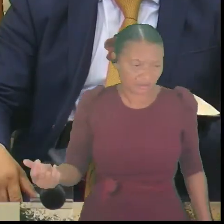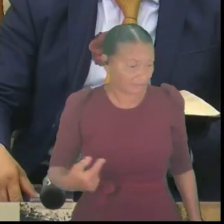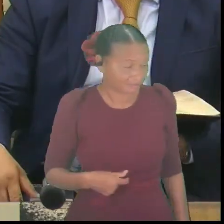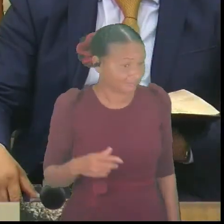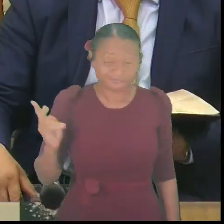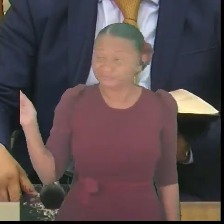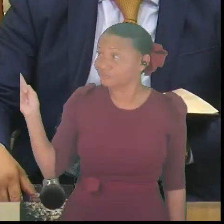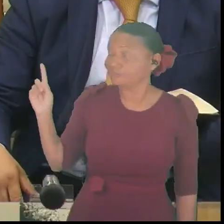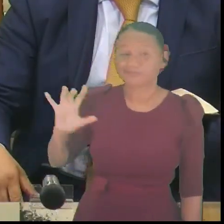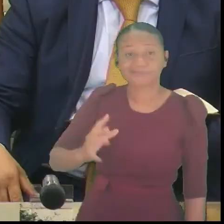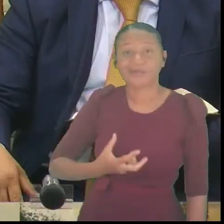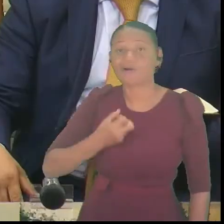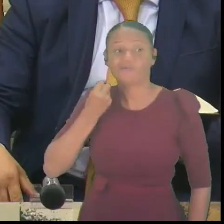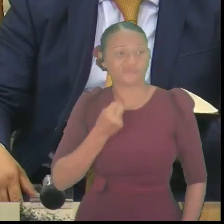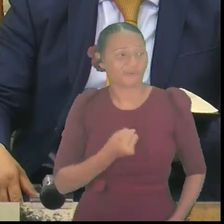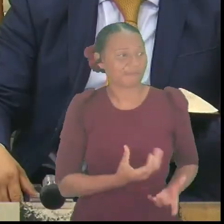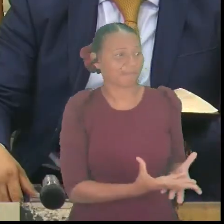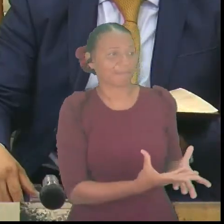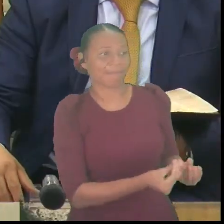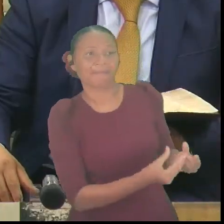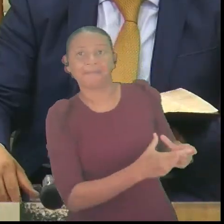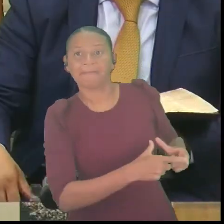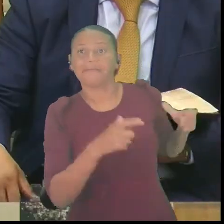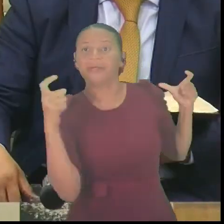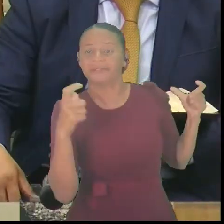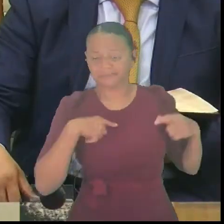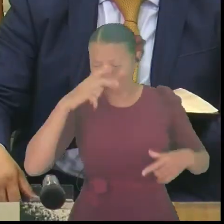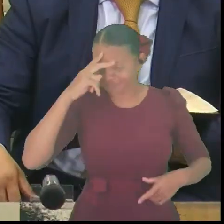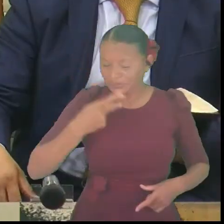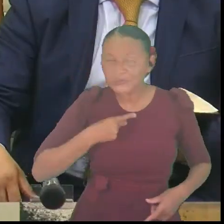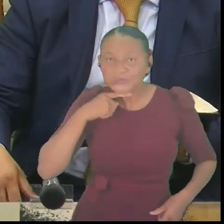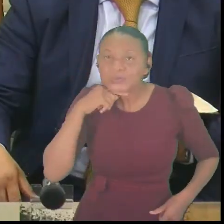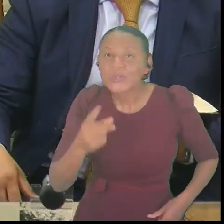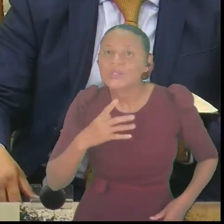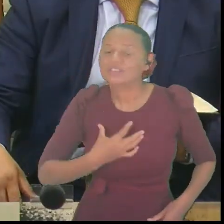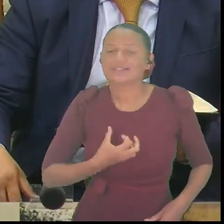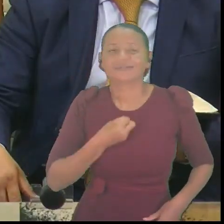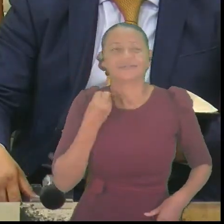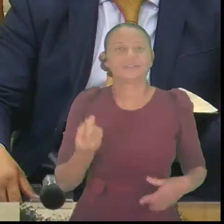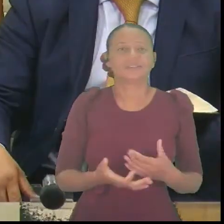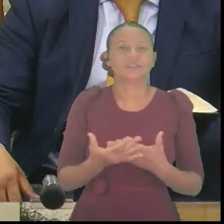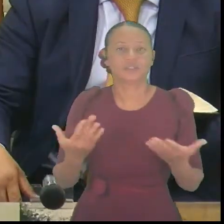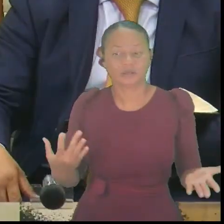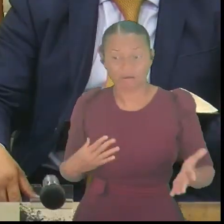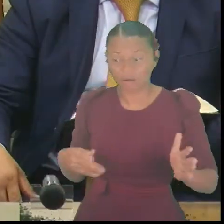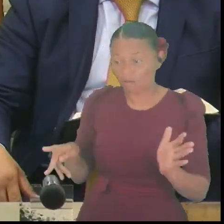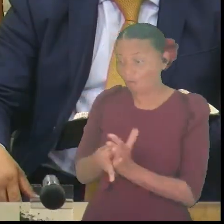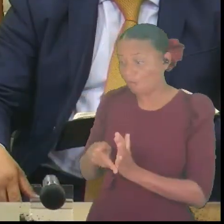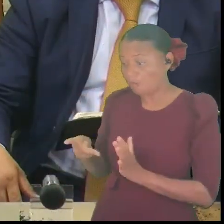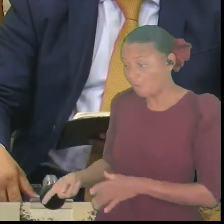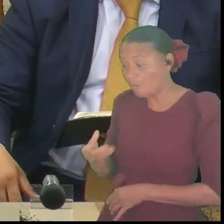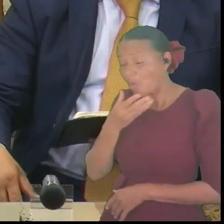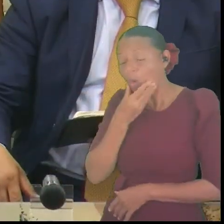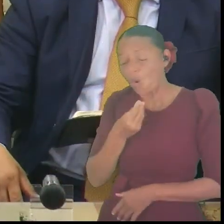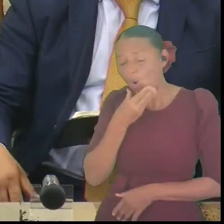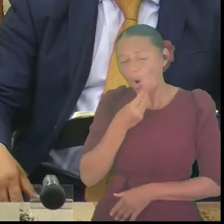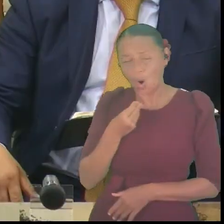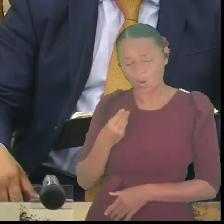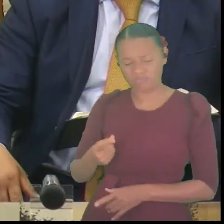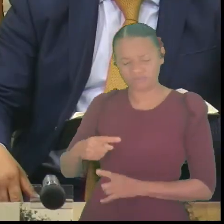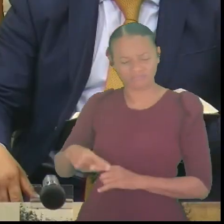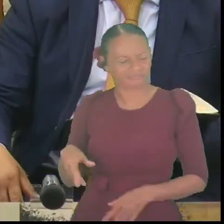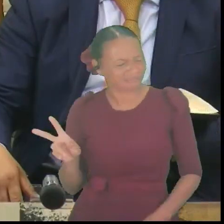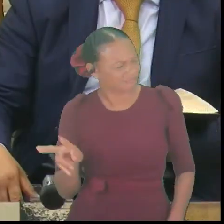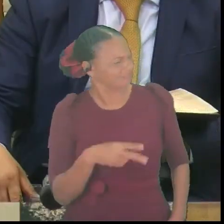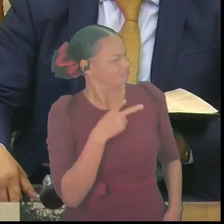tantas pessoas, mas não tem poder de salvar-se a si mesmo. Com isso, o próprio ladrão da cruz esquerda olhou para ele